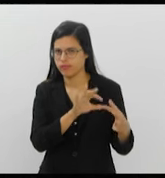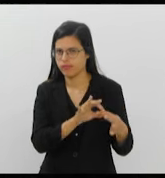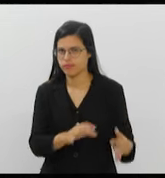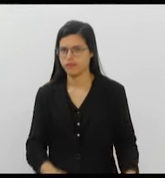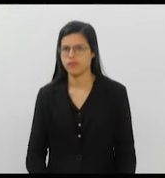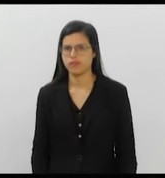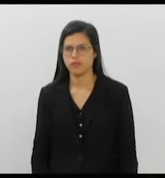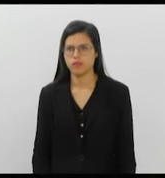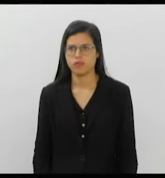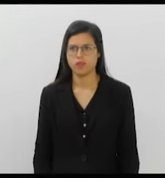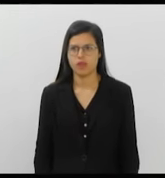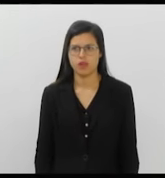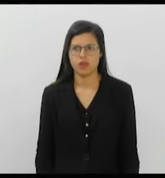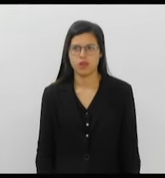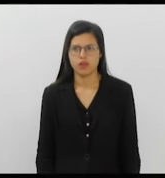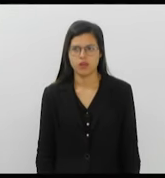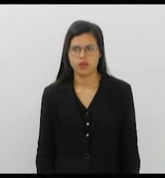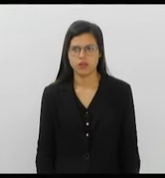Iniciarei